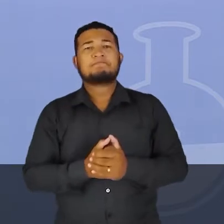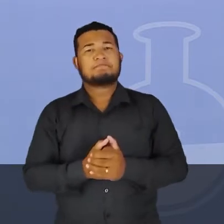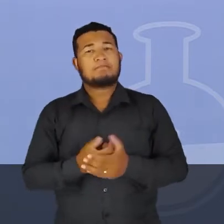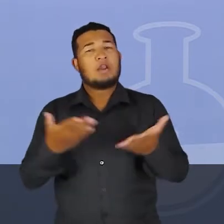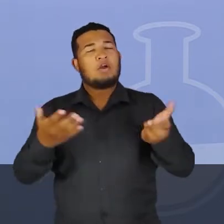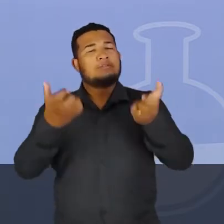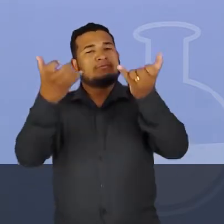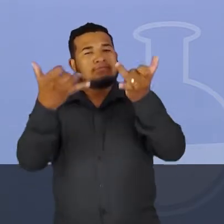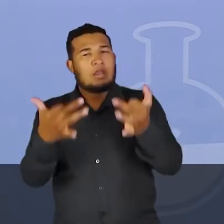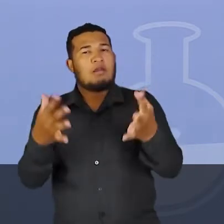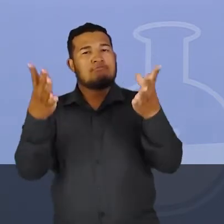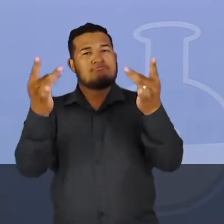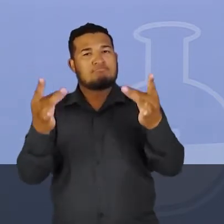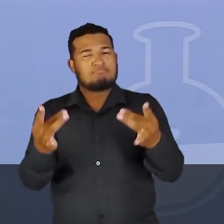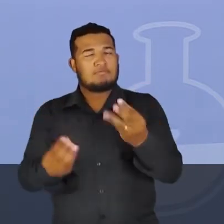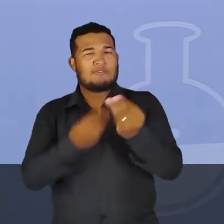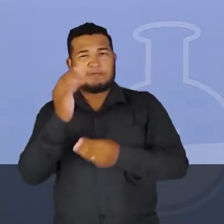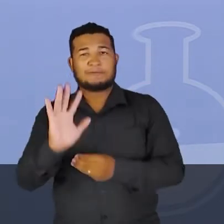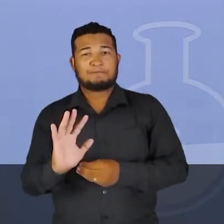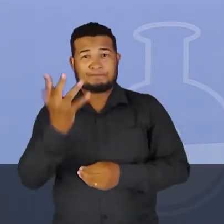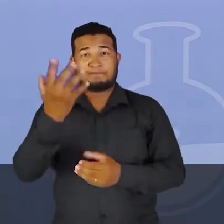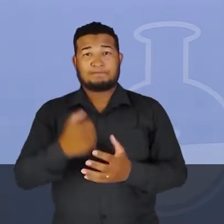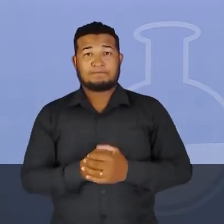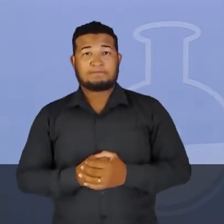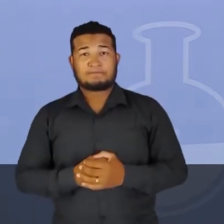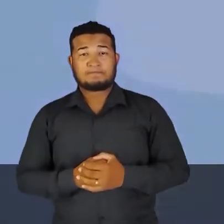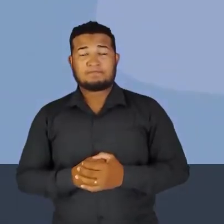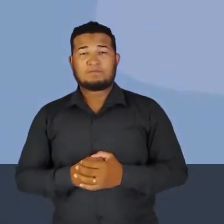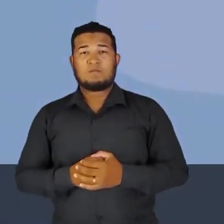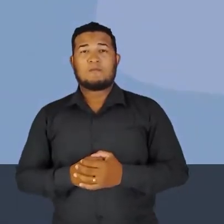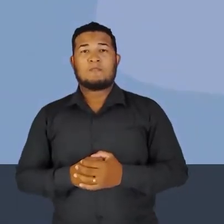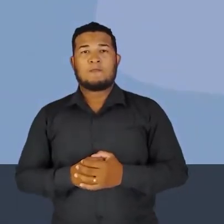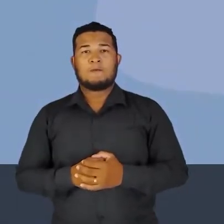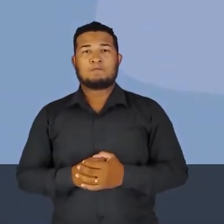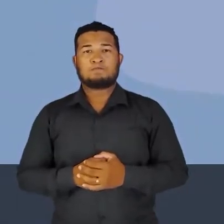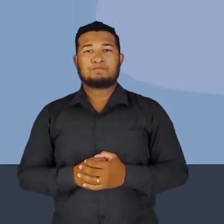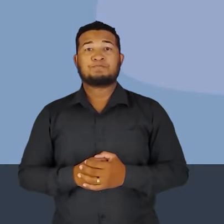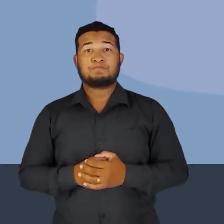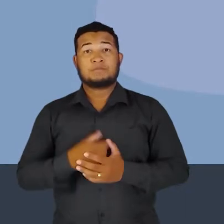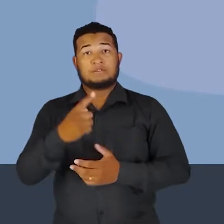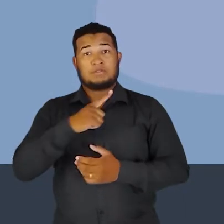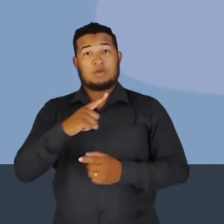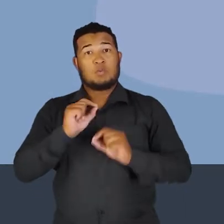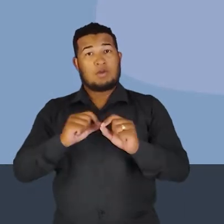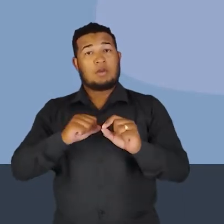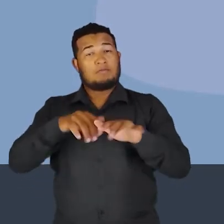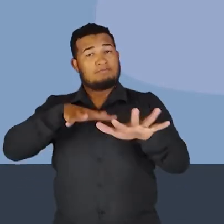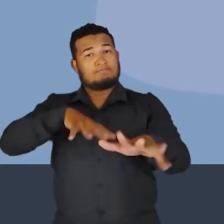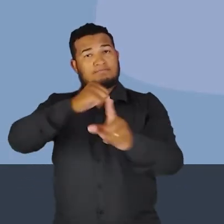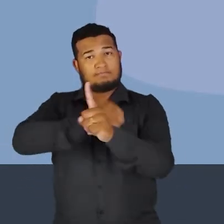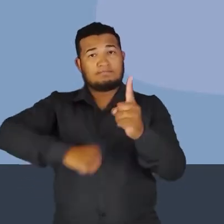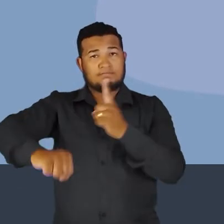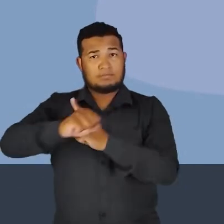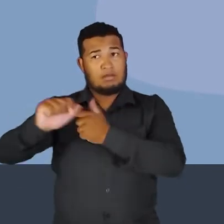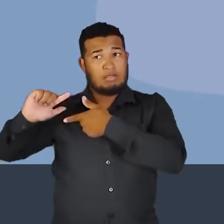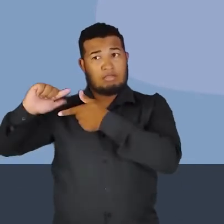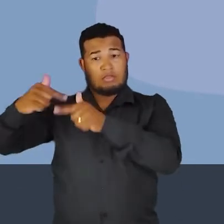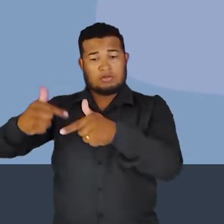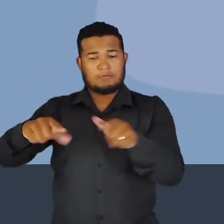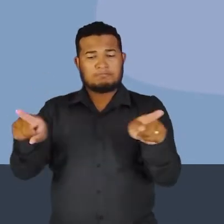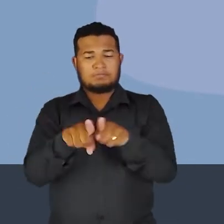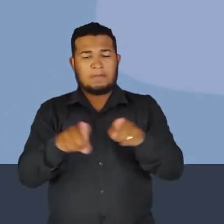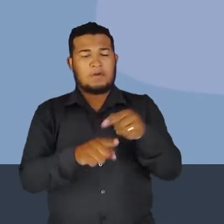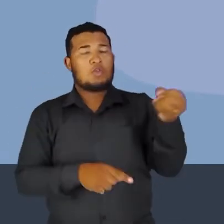esses movimentos, como que isso aconteceu, ok? Vem comigo aqui no slide. Então, a gente tem os movimentos sociais tradicionais e novos.